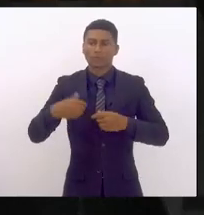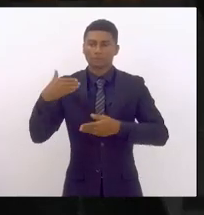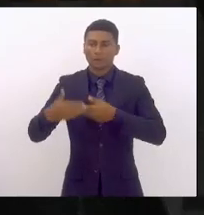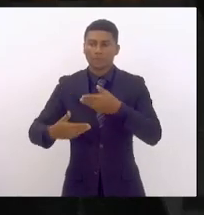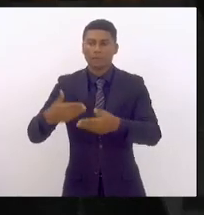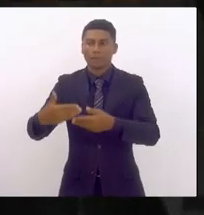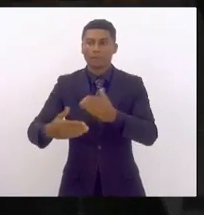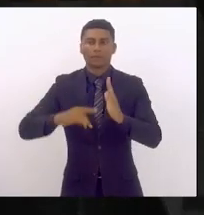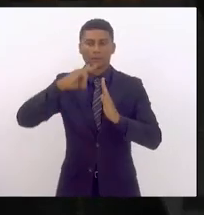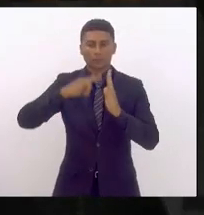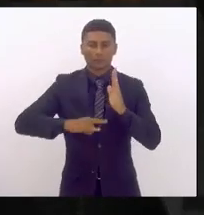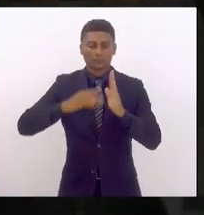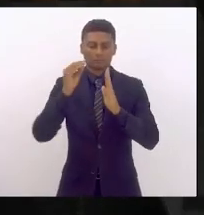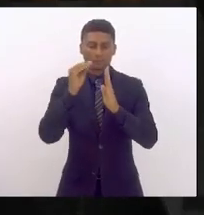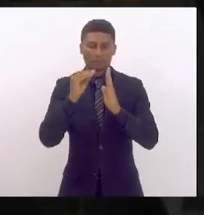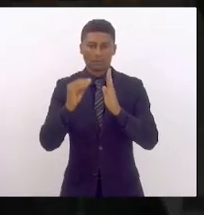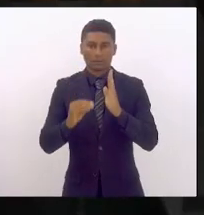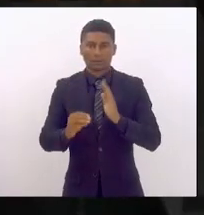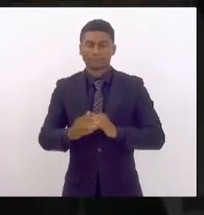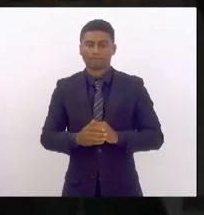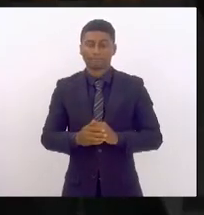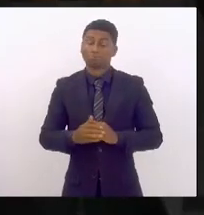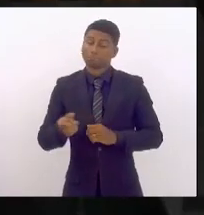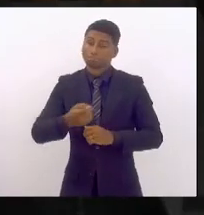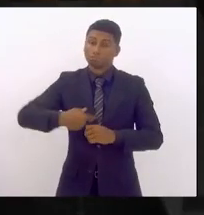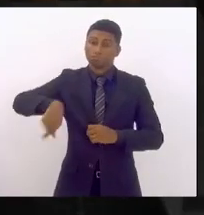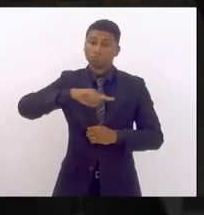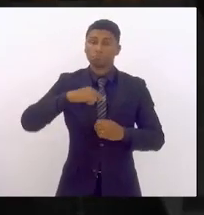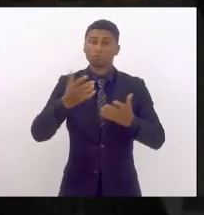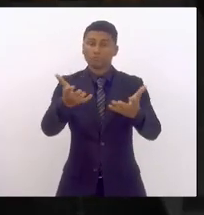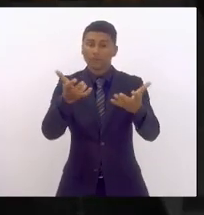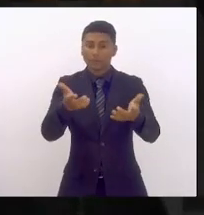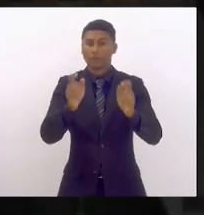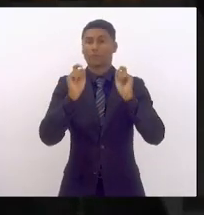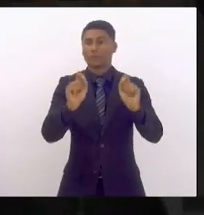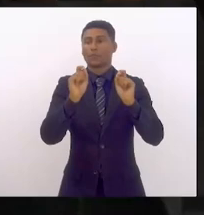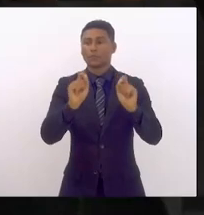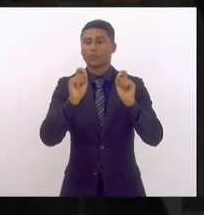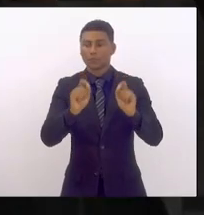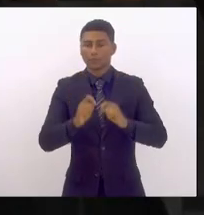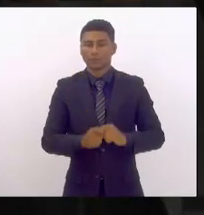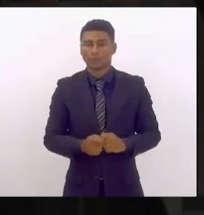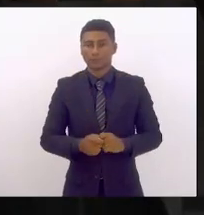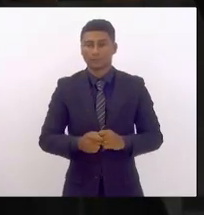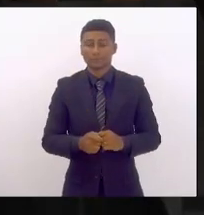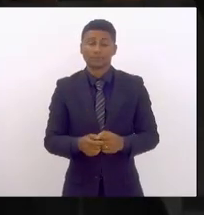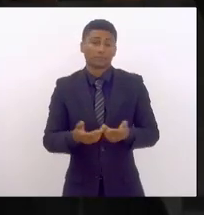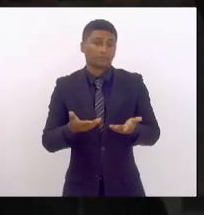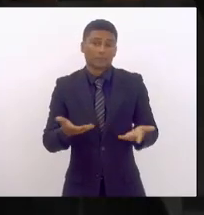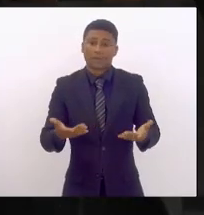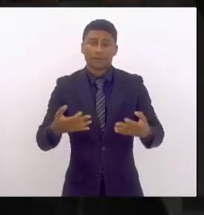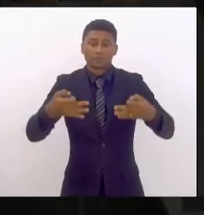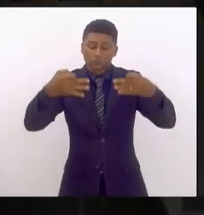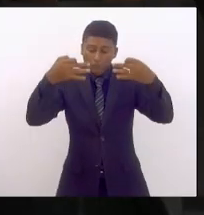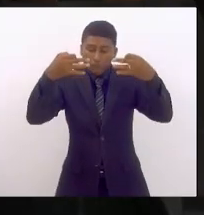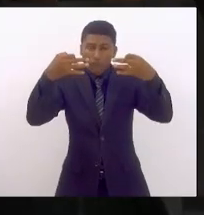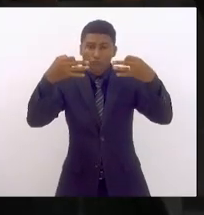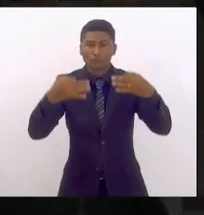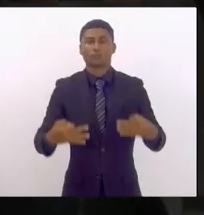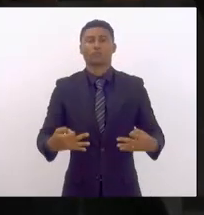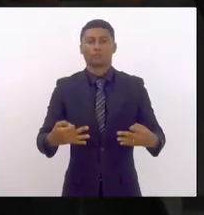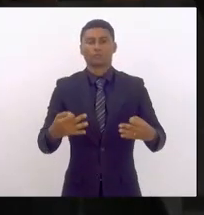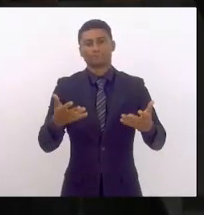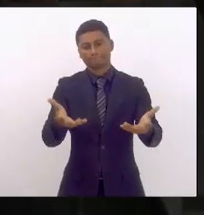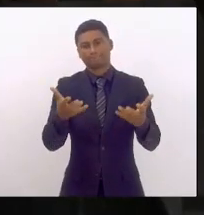nós pretendemos com isso senhora Presidente fazer um mínimo de Justiça